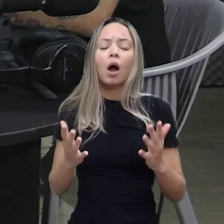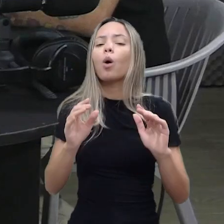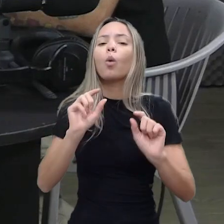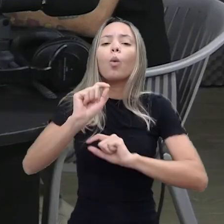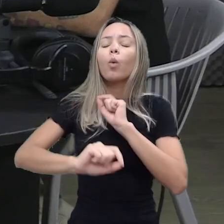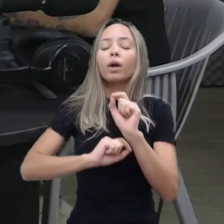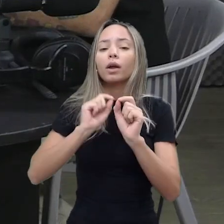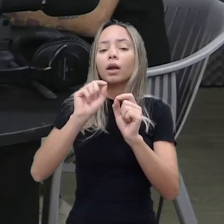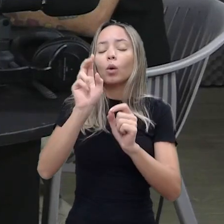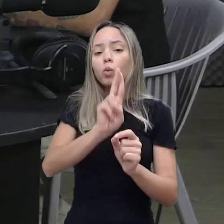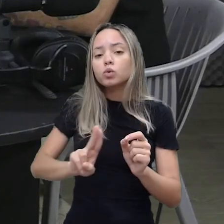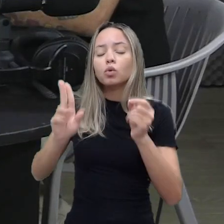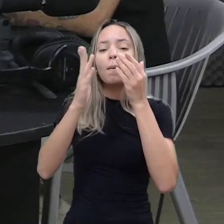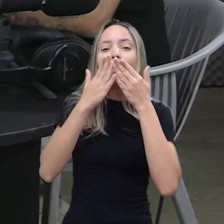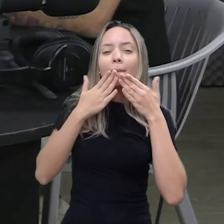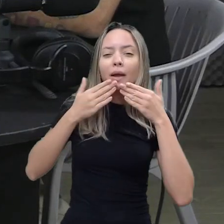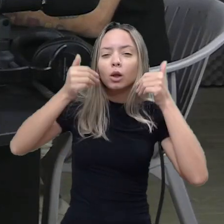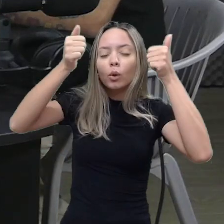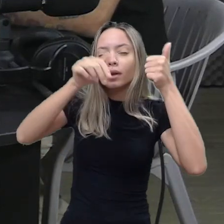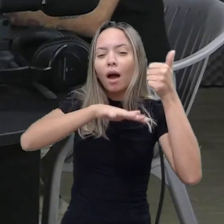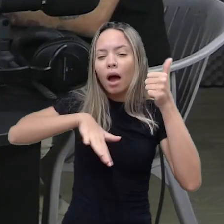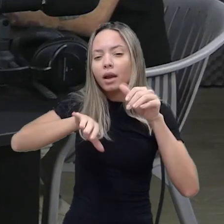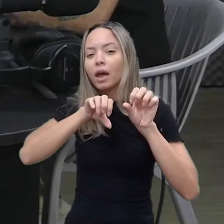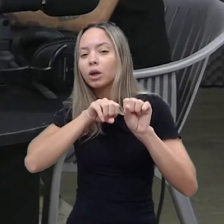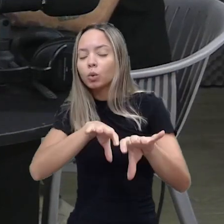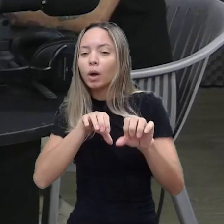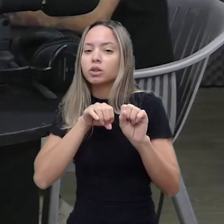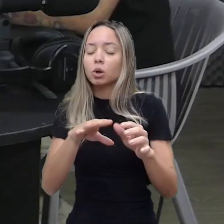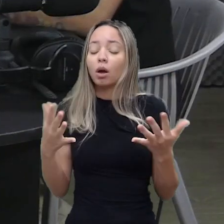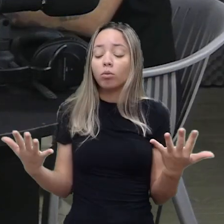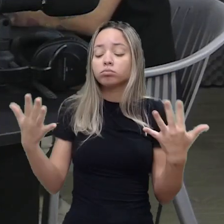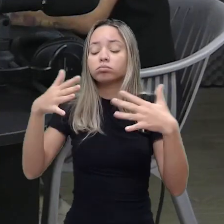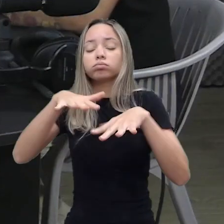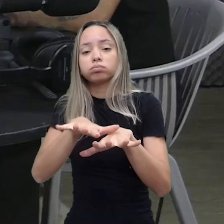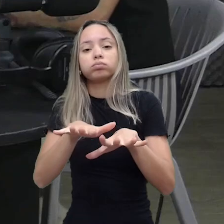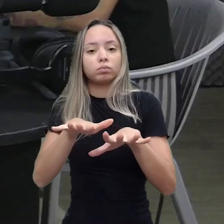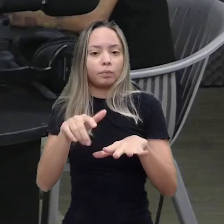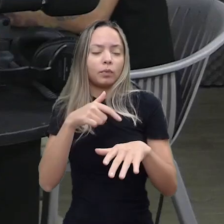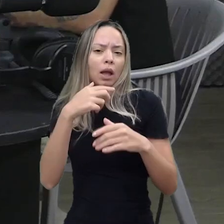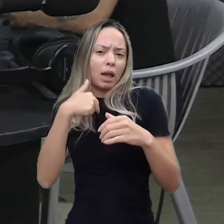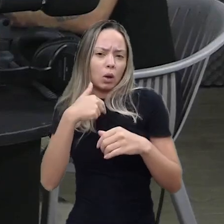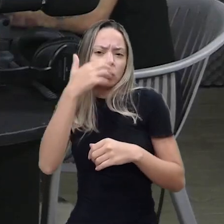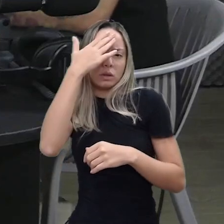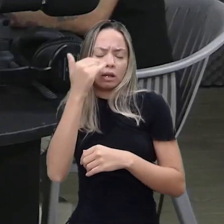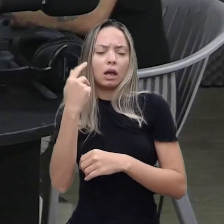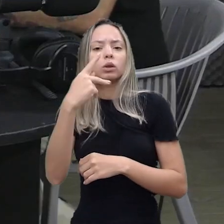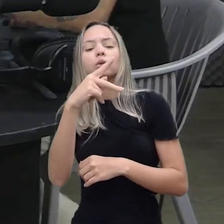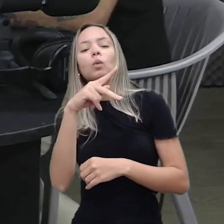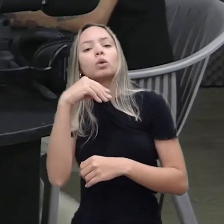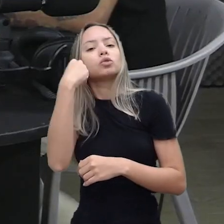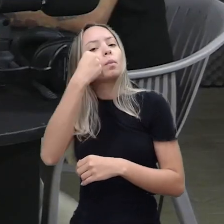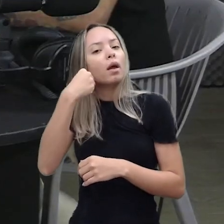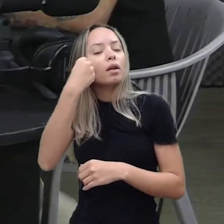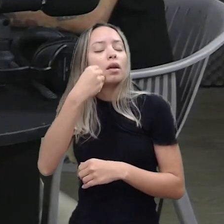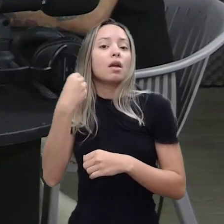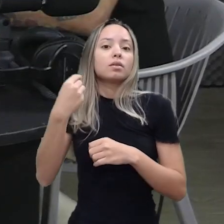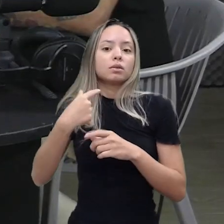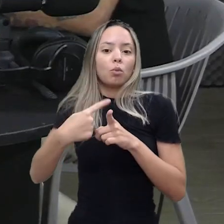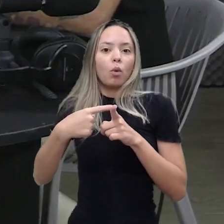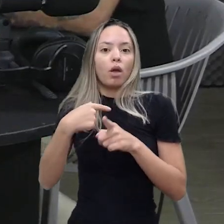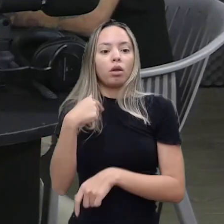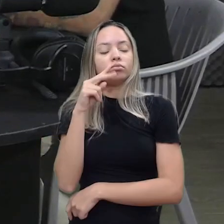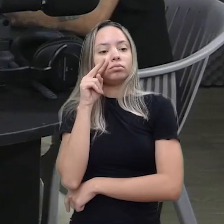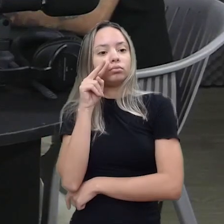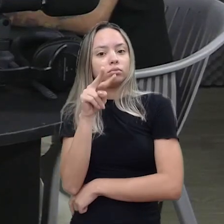no âmbito educacional? Como é que foi a tua experiência nessa semana? Que eu sei que você ficou numa correria gigante, né? Tremenda.